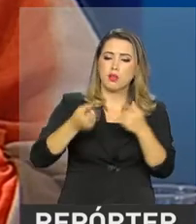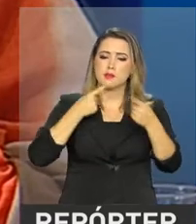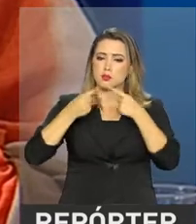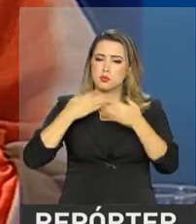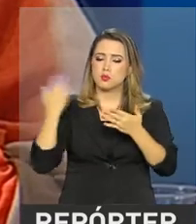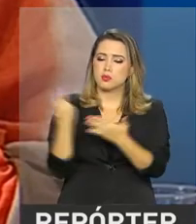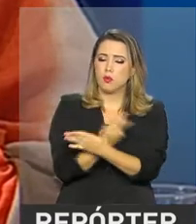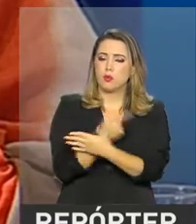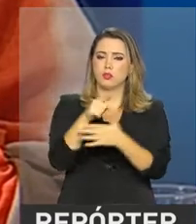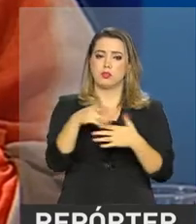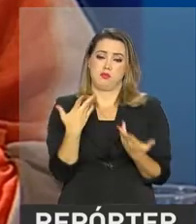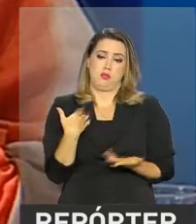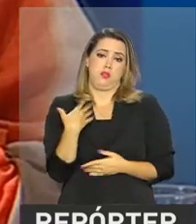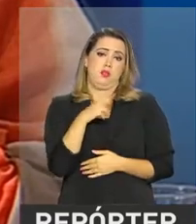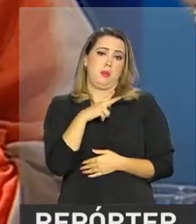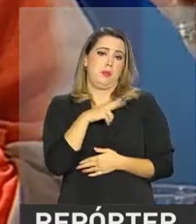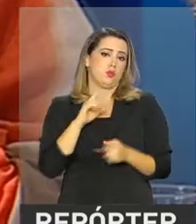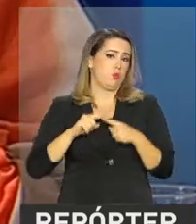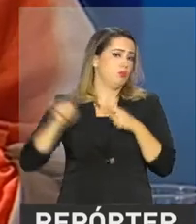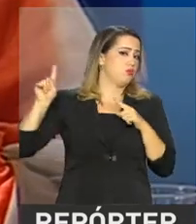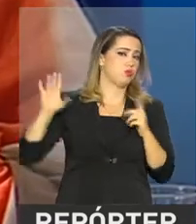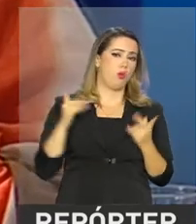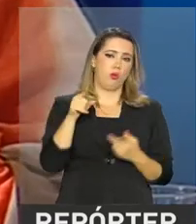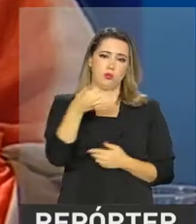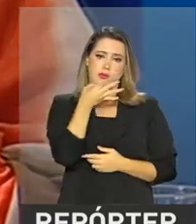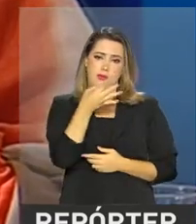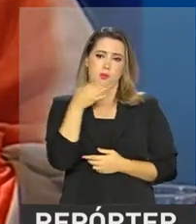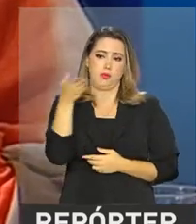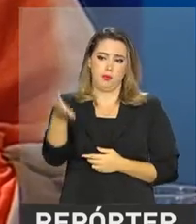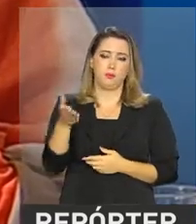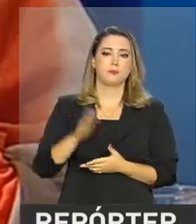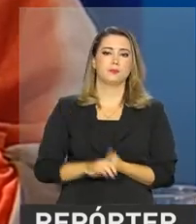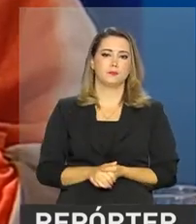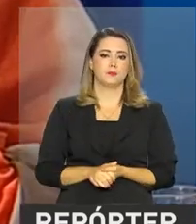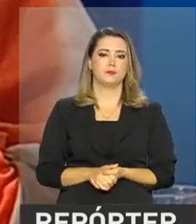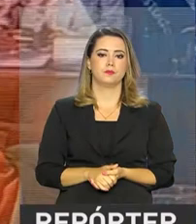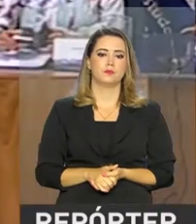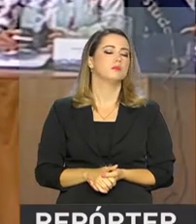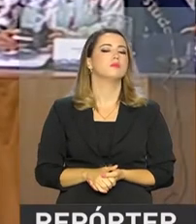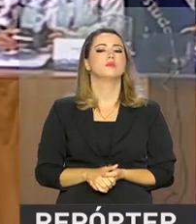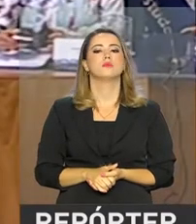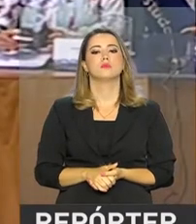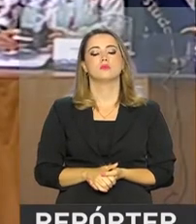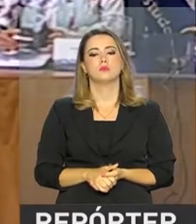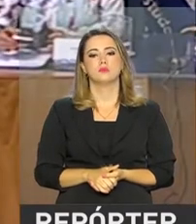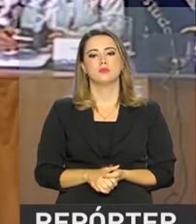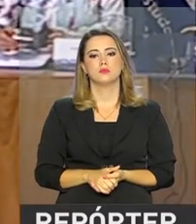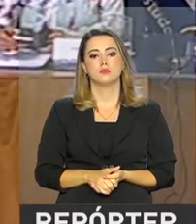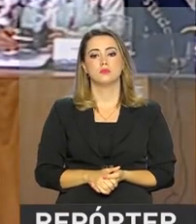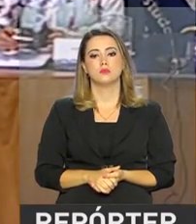aconteça. Particularmente, eu discordo dessa opinião, especificamente.